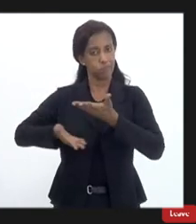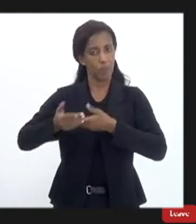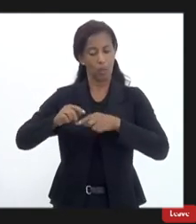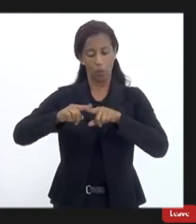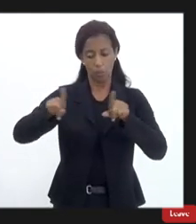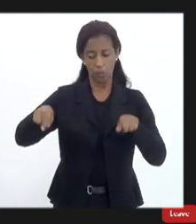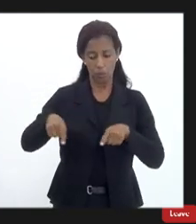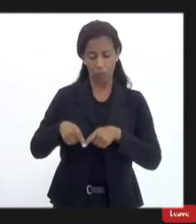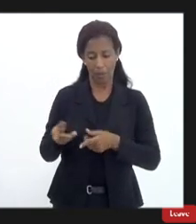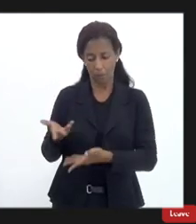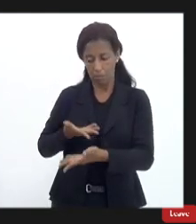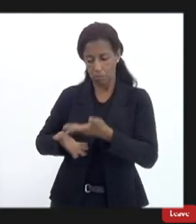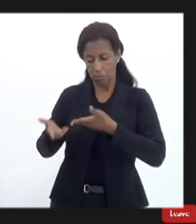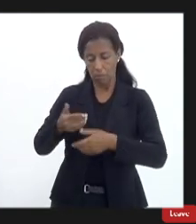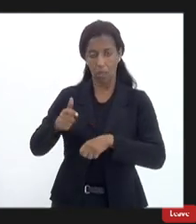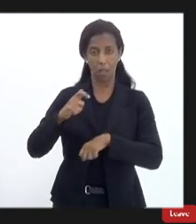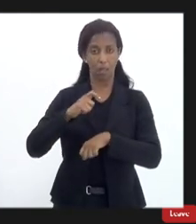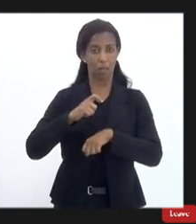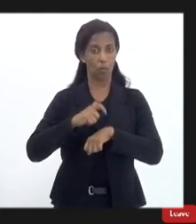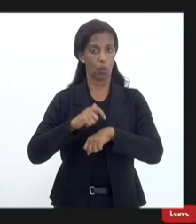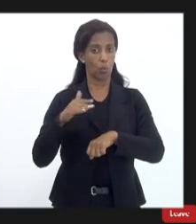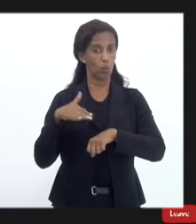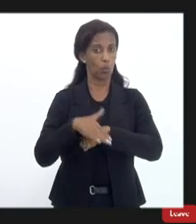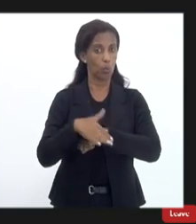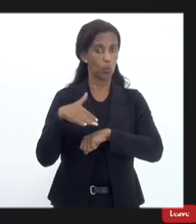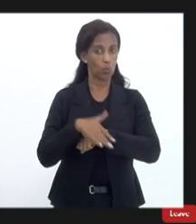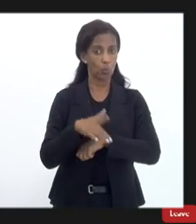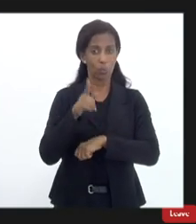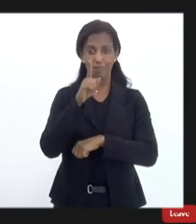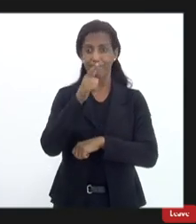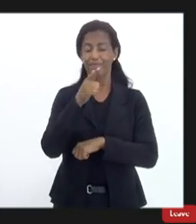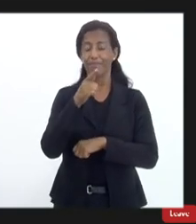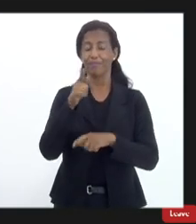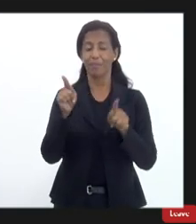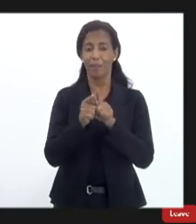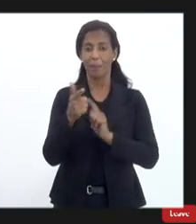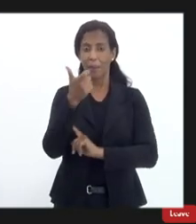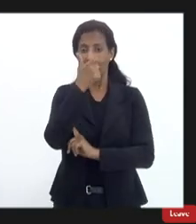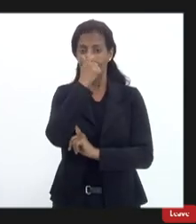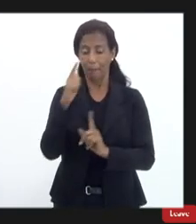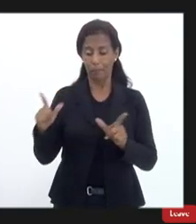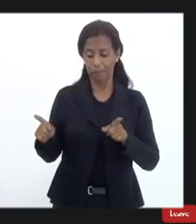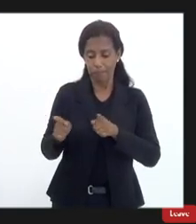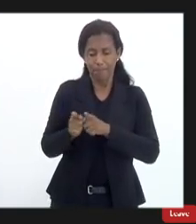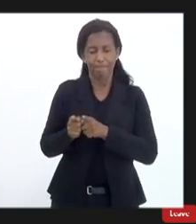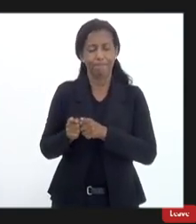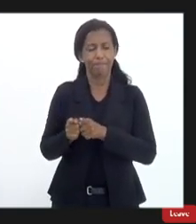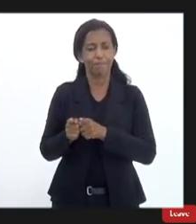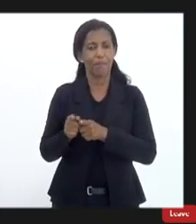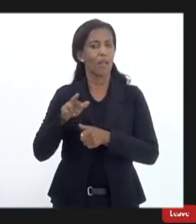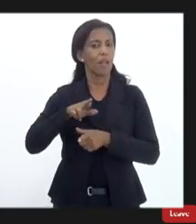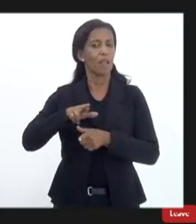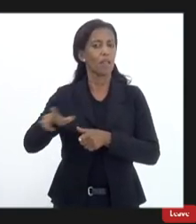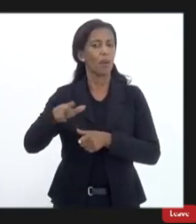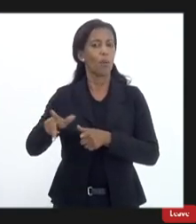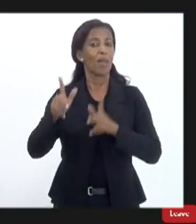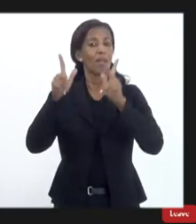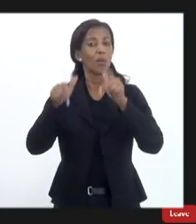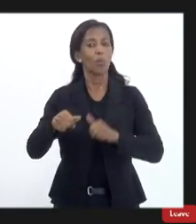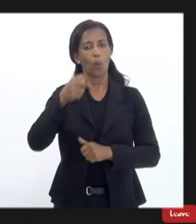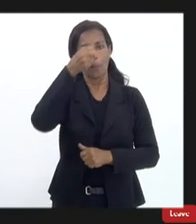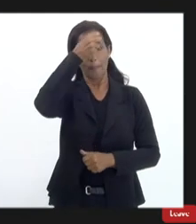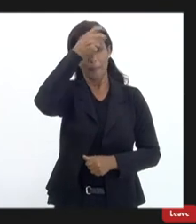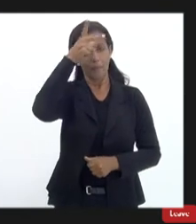de compartilhamento do horário noturno são espaços pequenos, porque não são os mesmos espaços que a escola do município